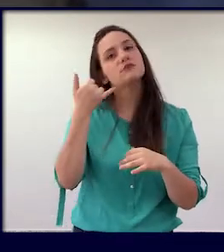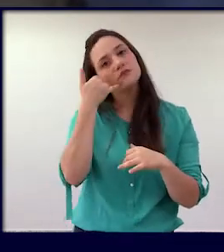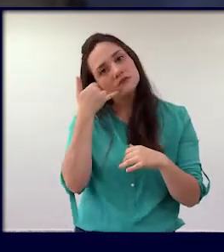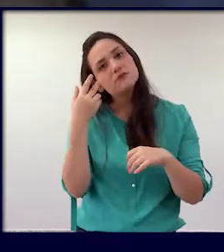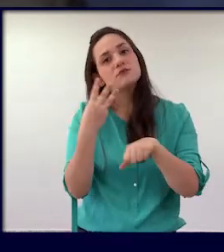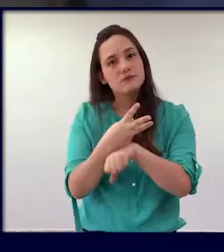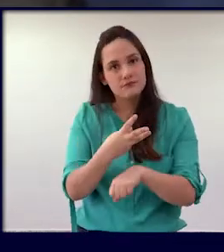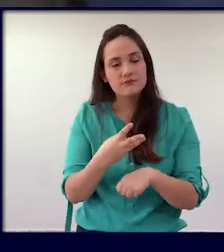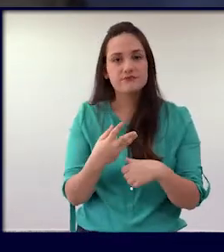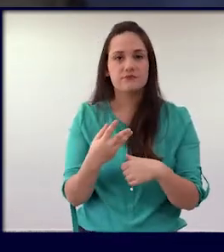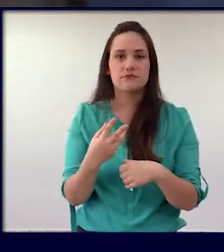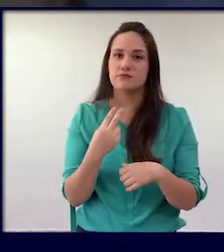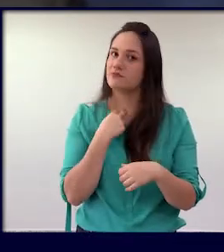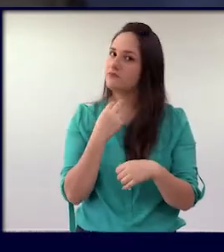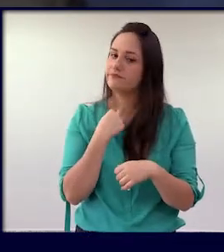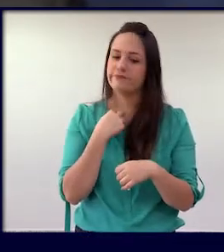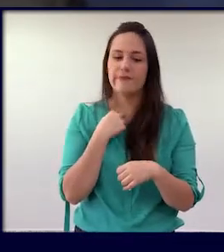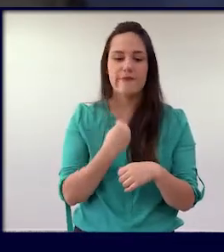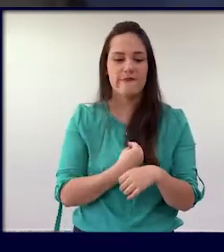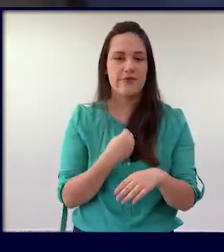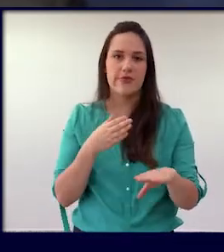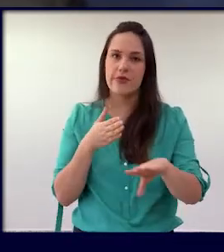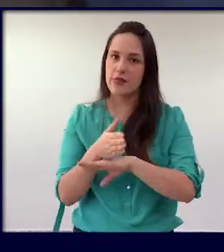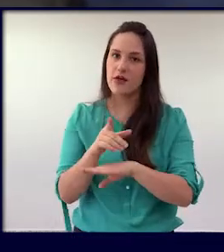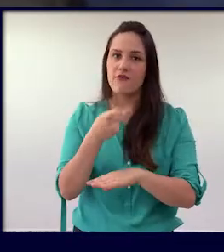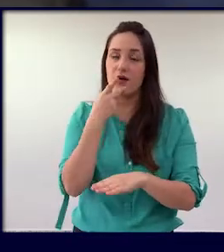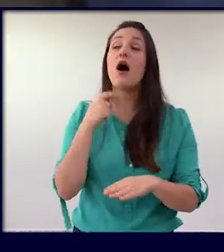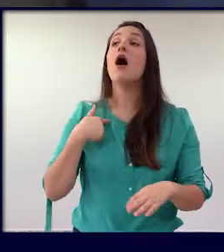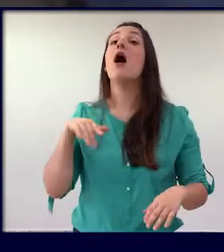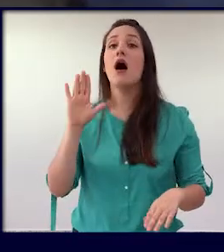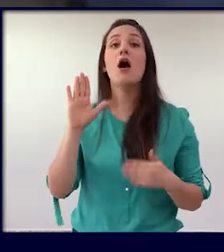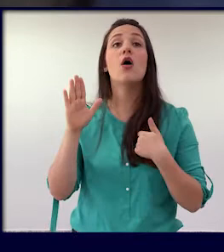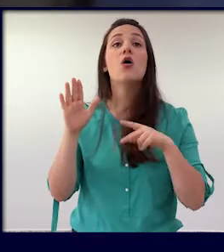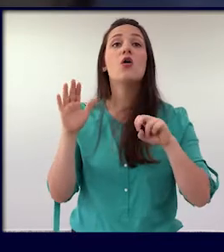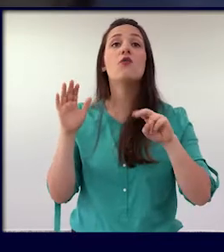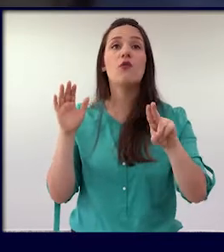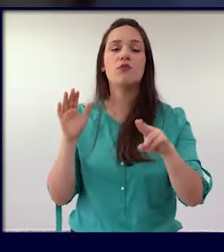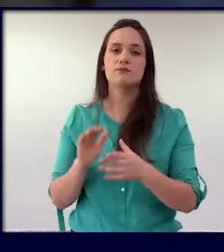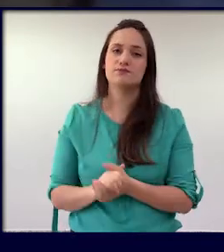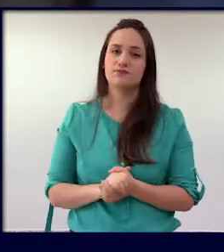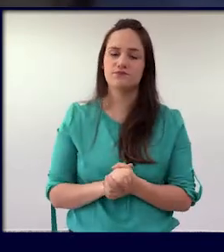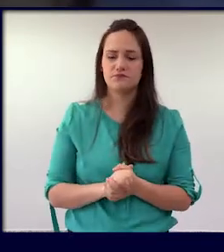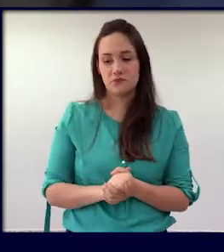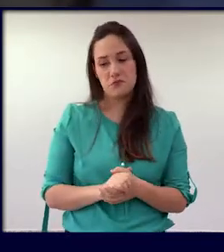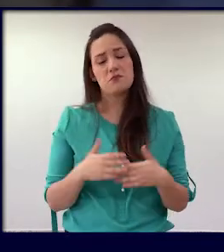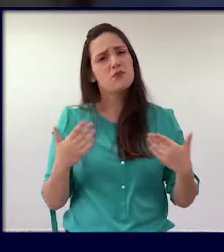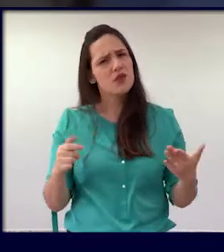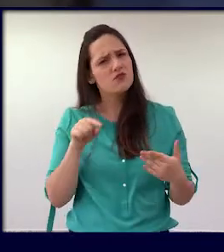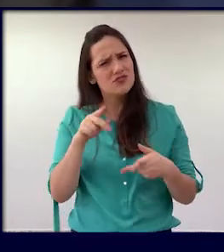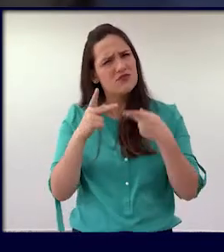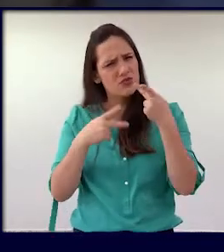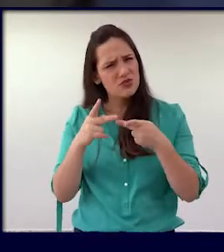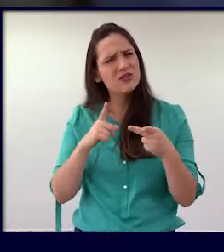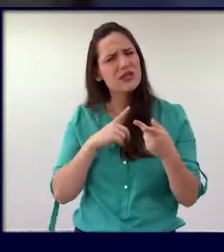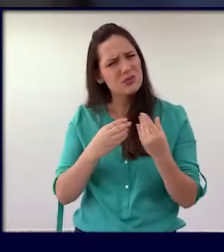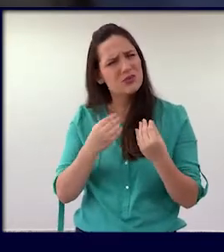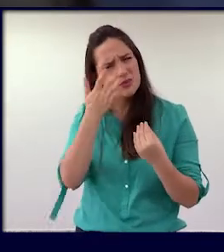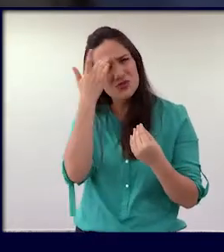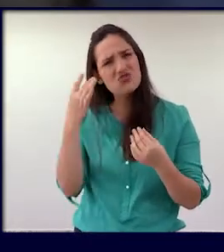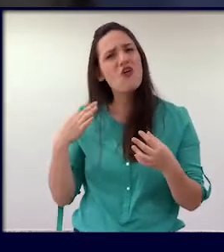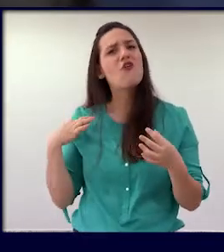esses canais de comunicação, e não o contato presencial. Kátia, você mencionou há pouco que existem muitas pessoas